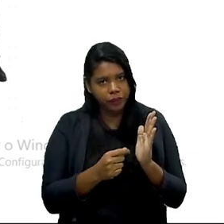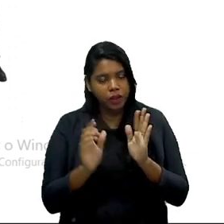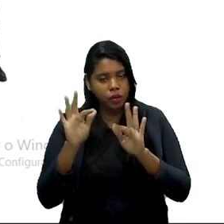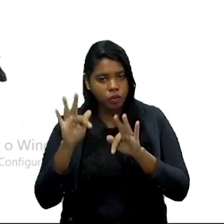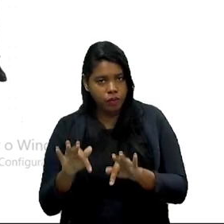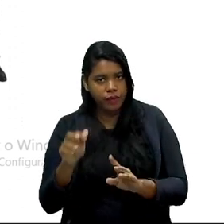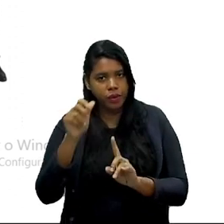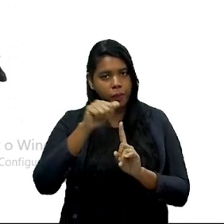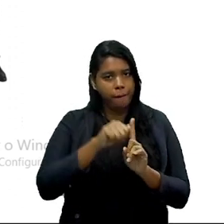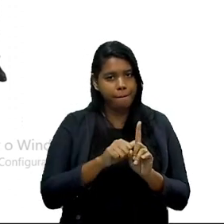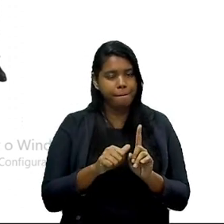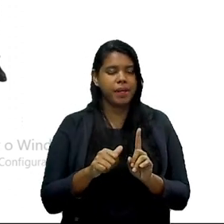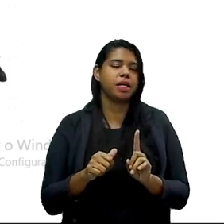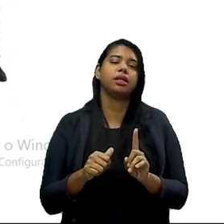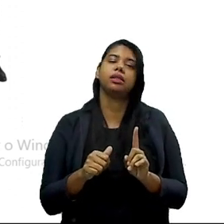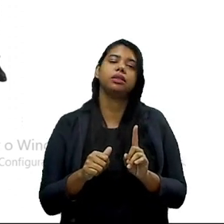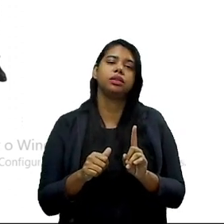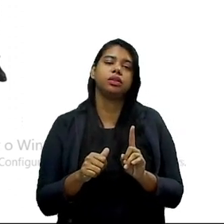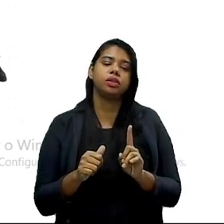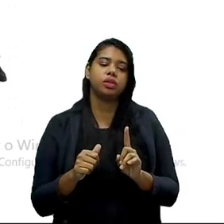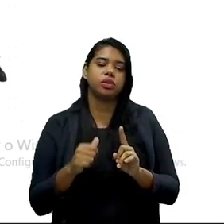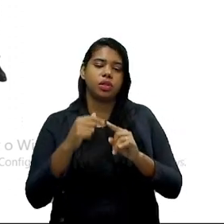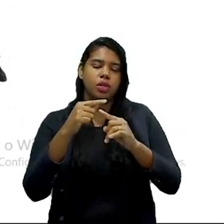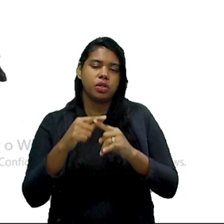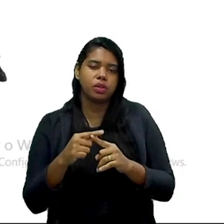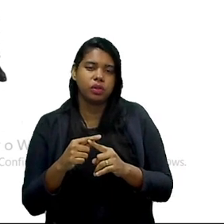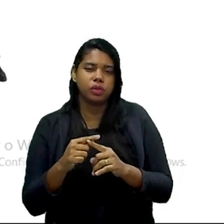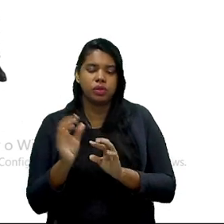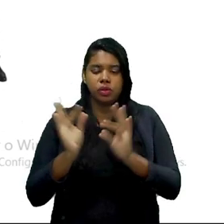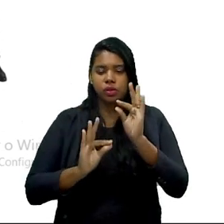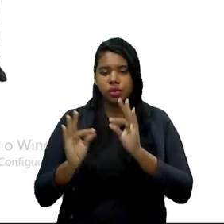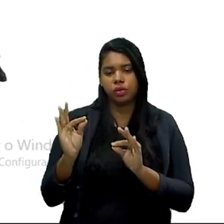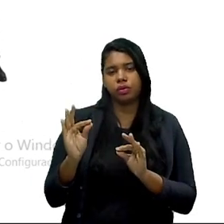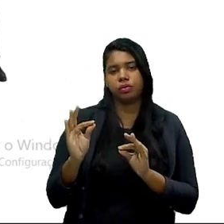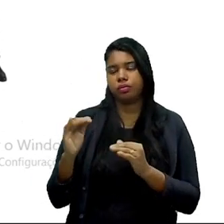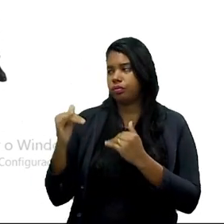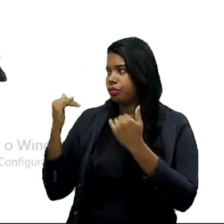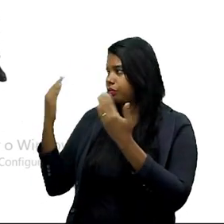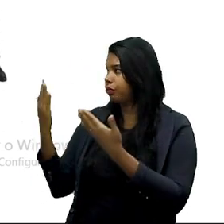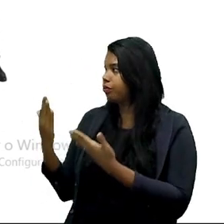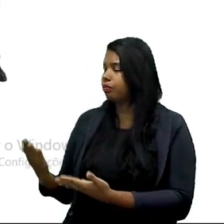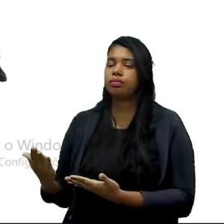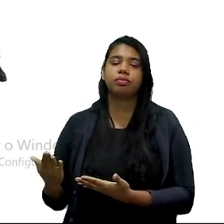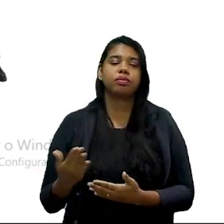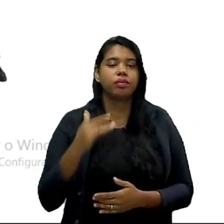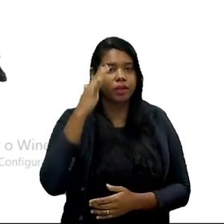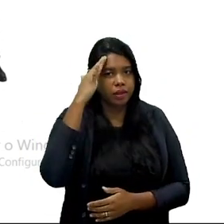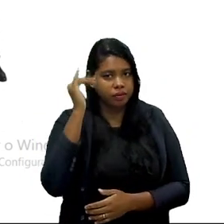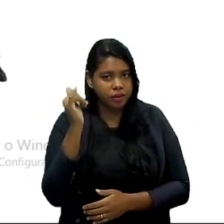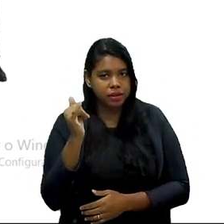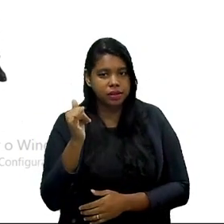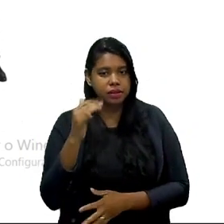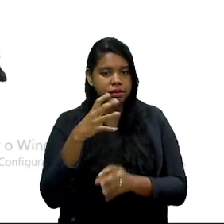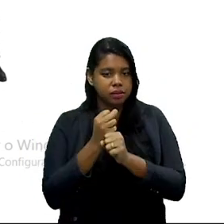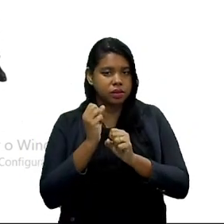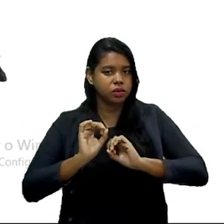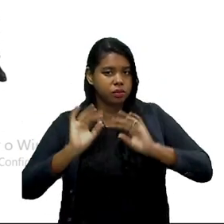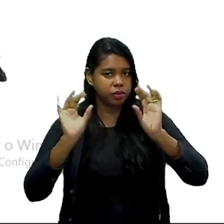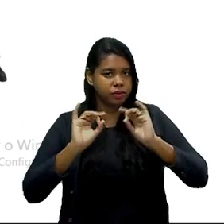mês. Então, se eu encontrei o estoque final, X, eu faço essa dedução e encontro justamente o custo da mercadoria